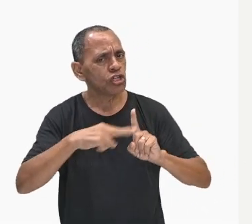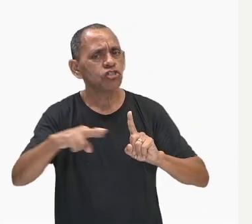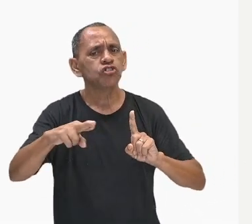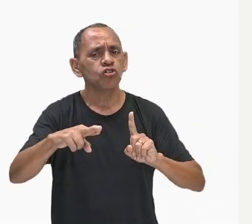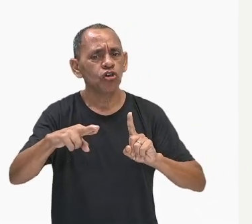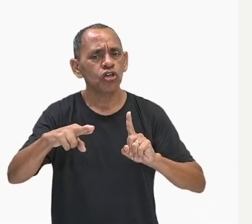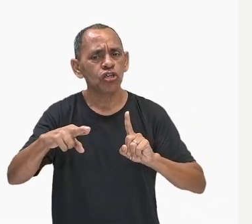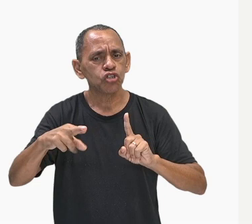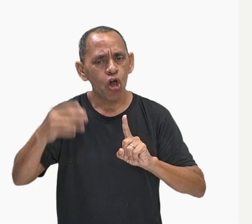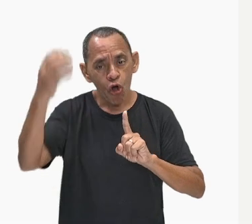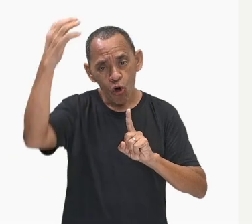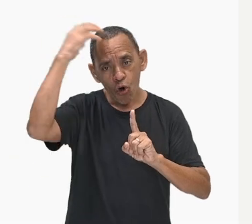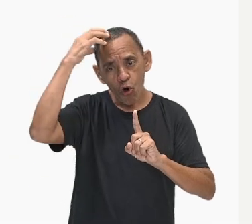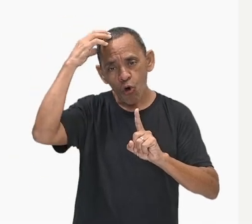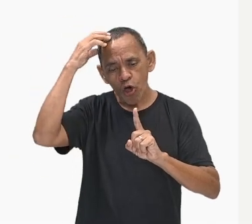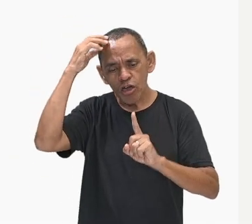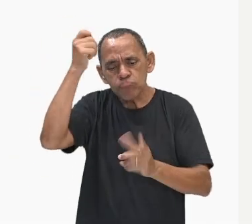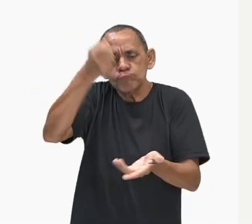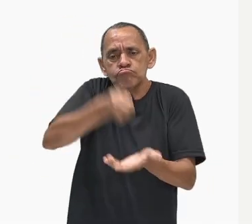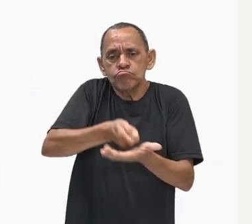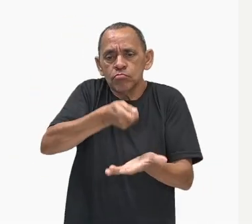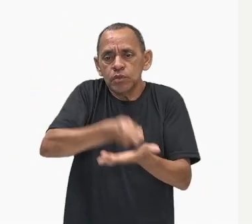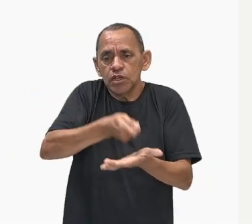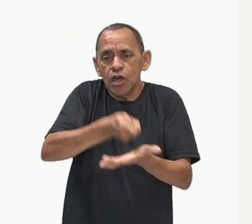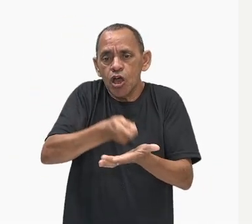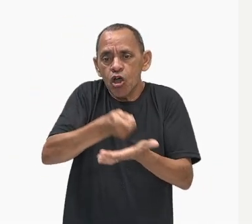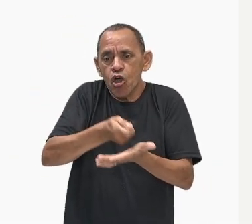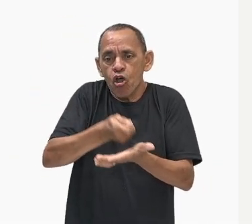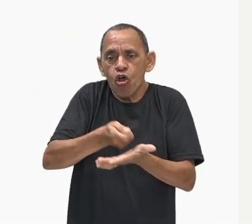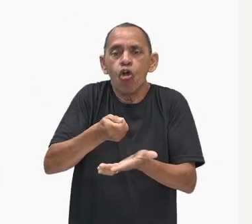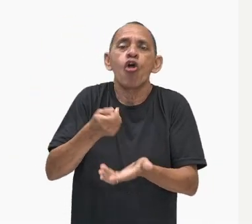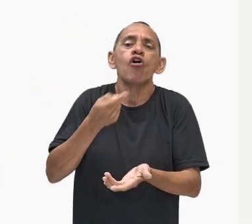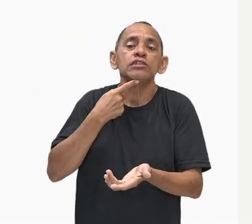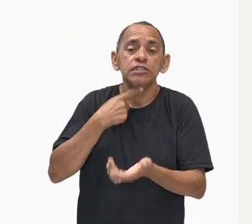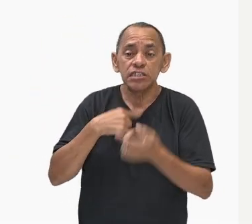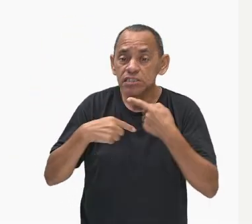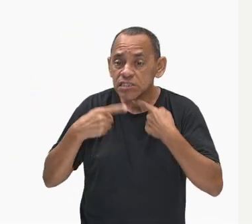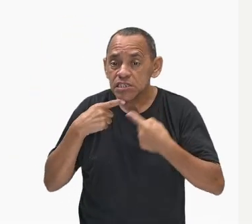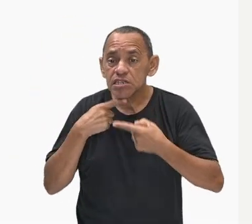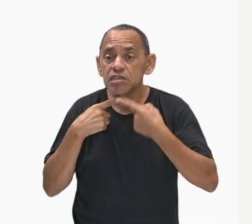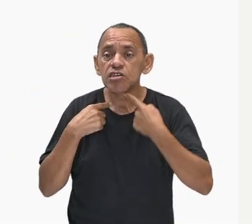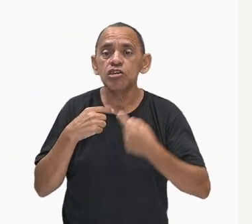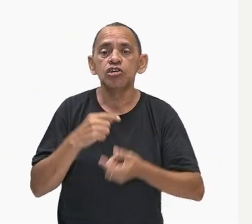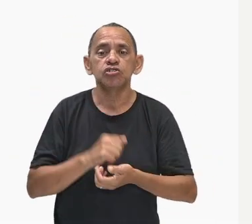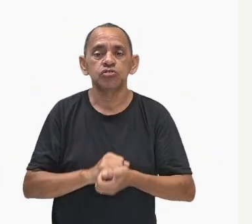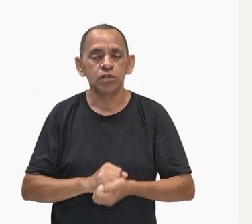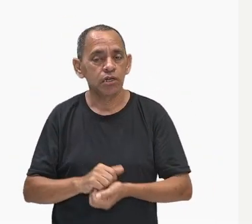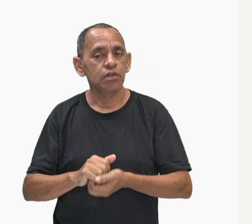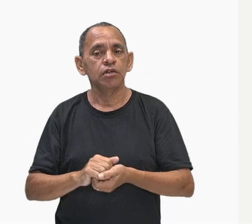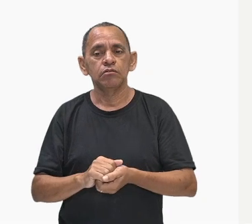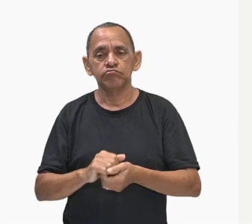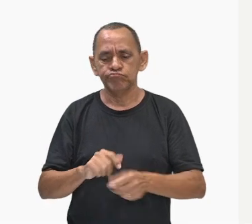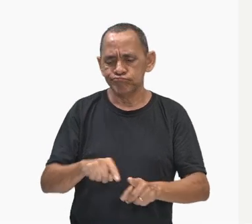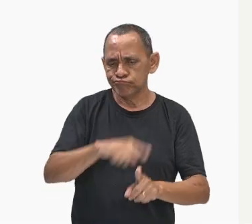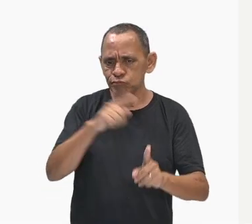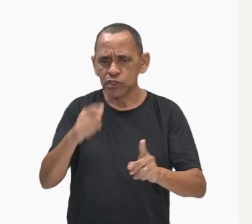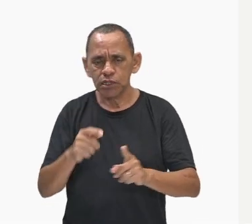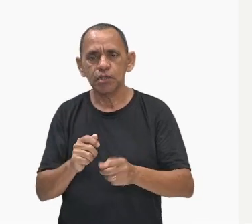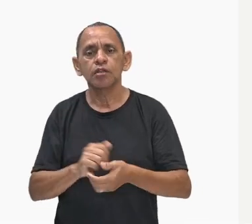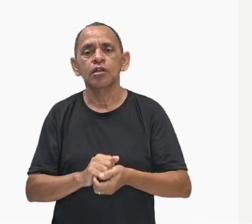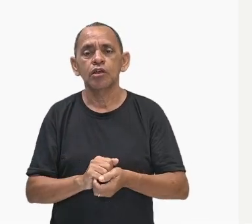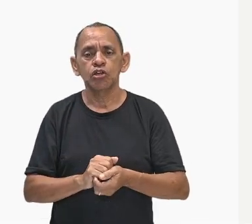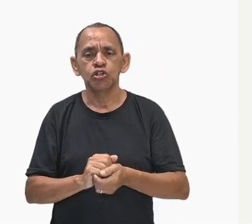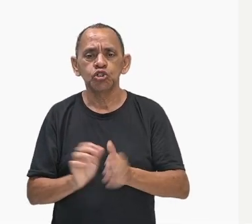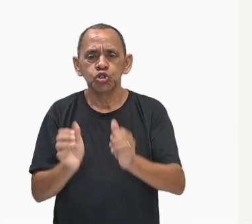queria impor a sua vontade em cima das práticas religiosas através do anglicanismo e também aliança com o próprio